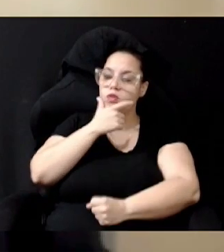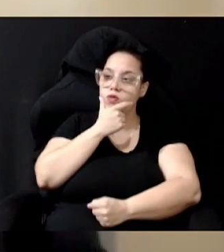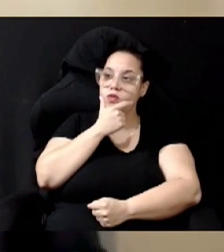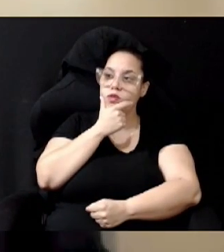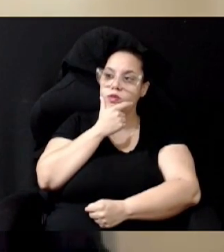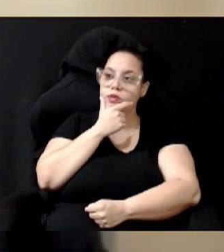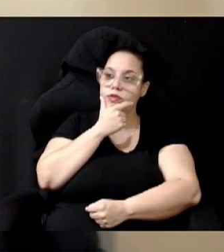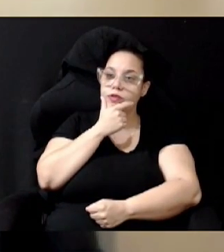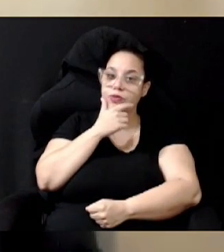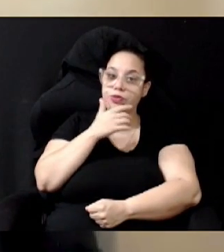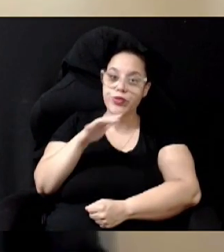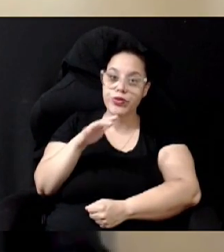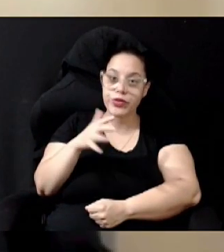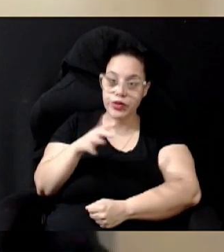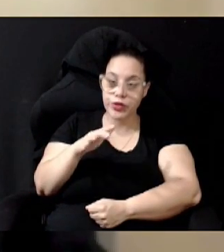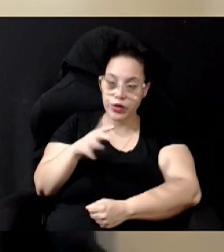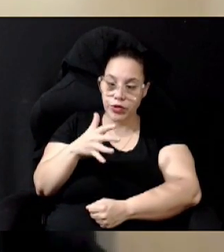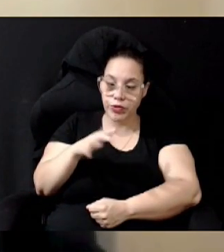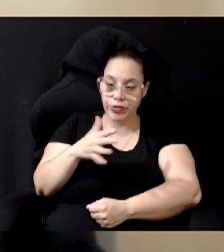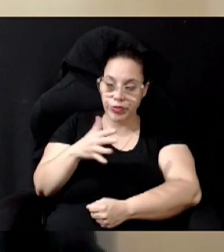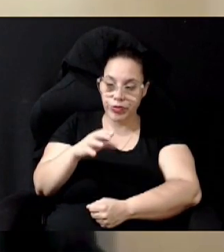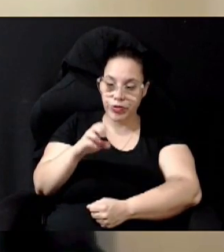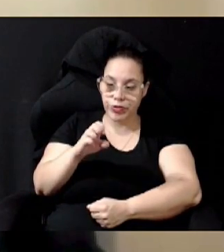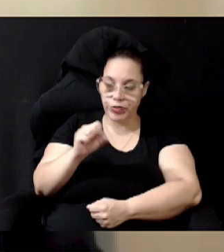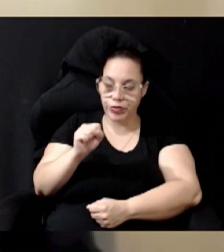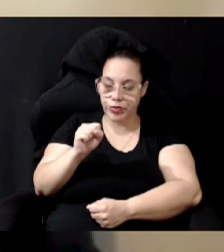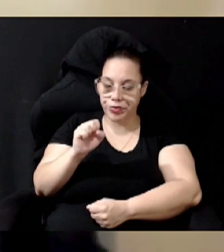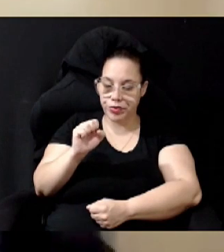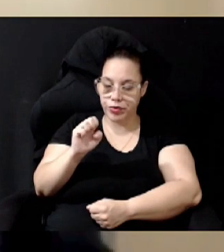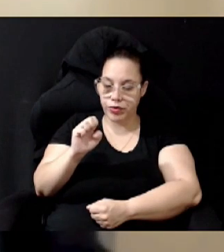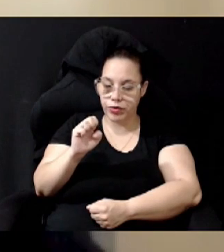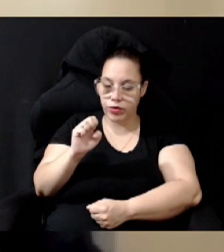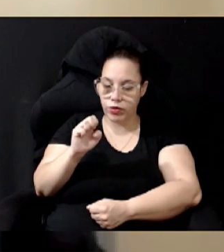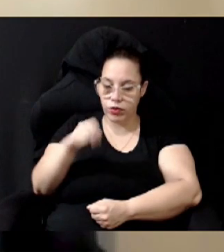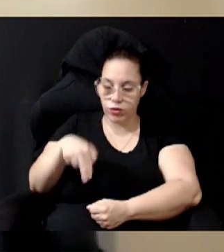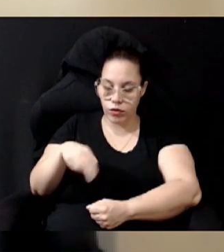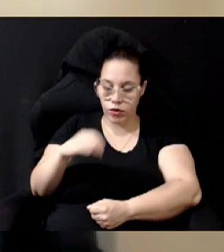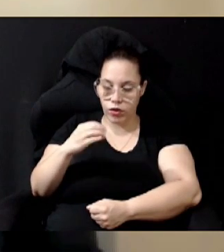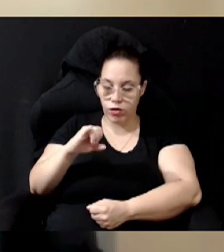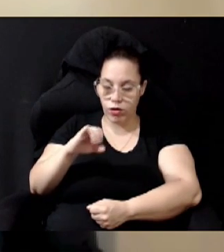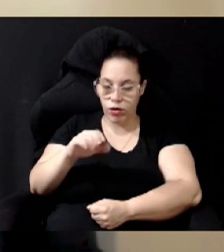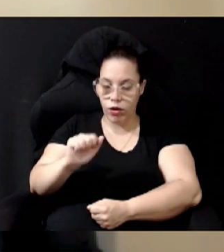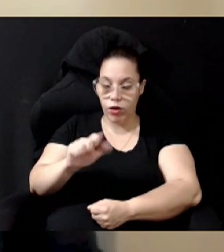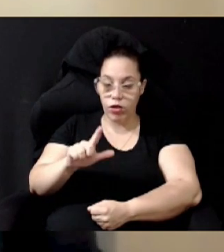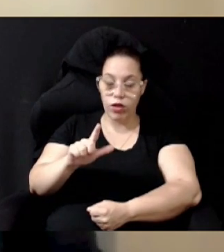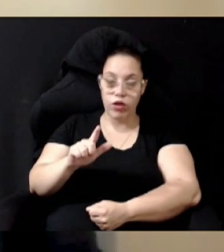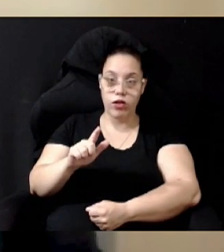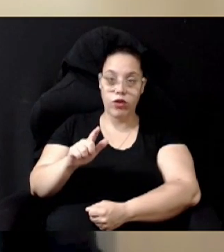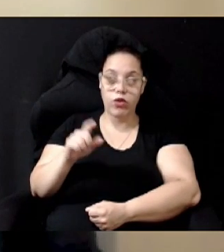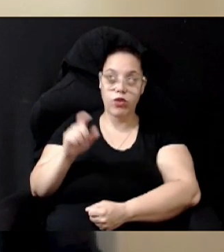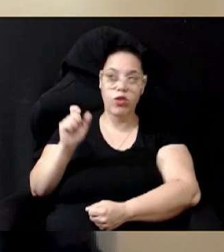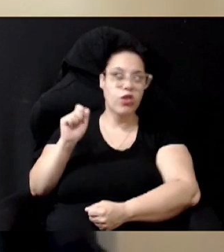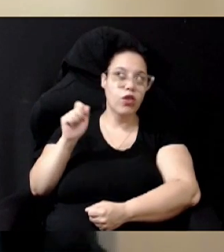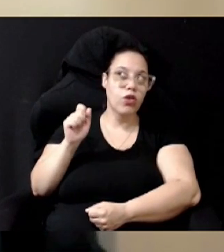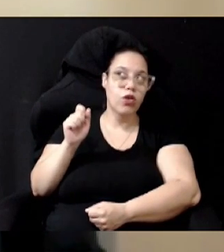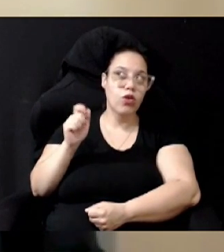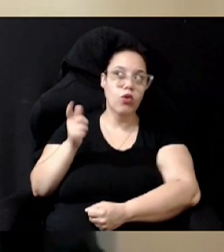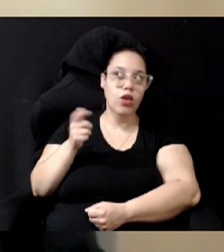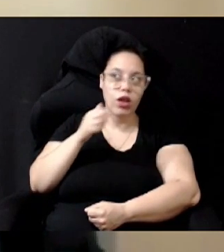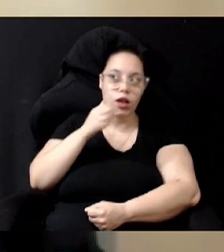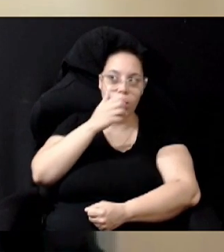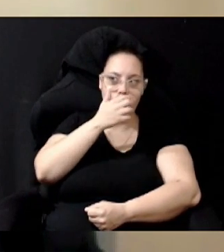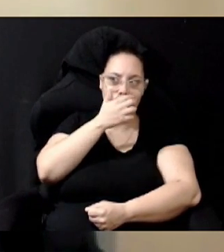tremor essencial. Tremor essencial quando se diz essencial, é porque é o seguinte, se